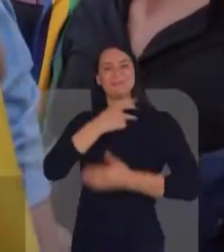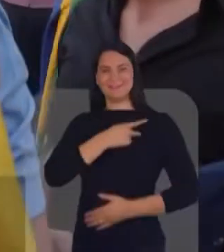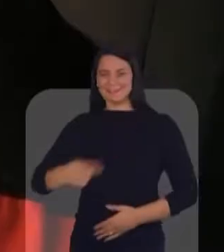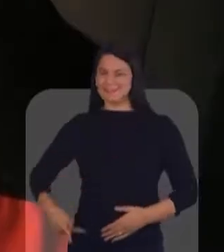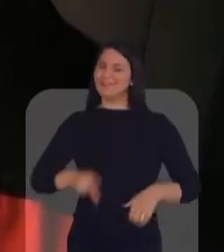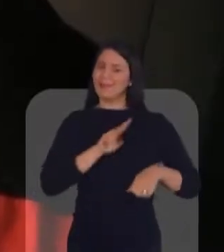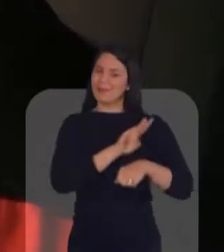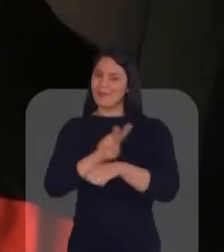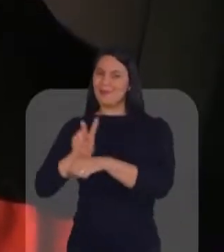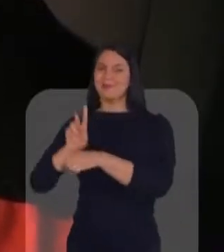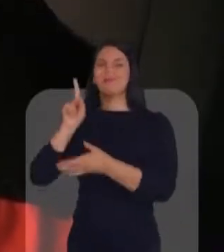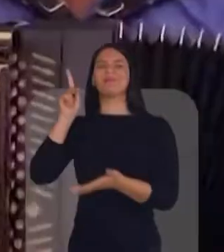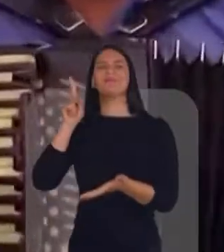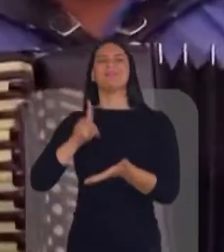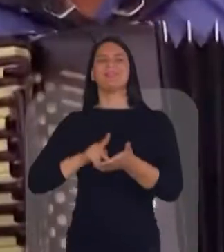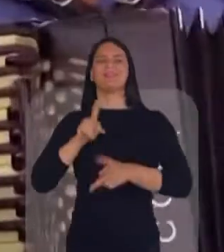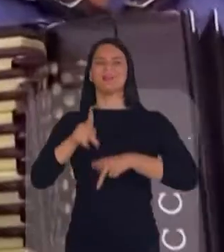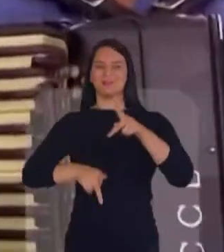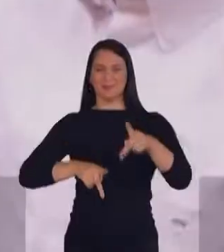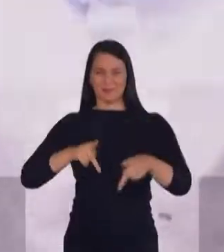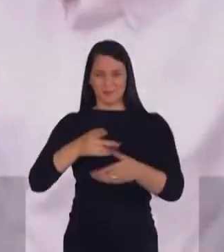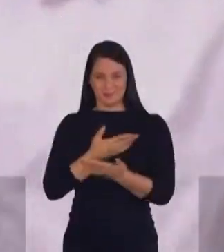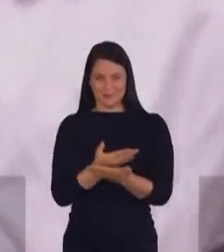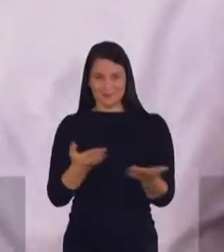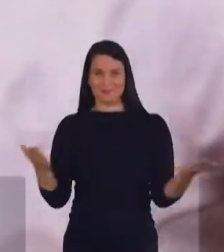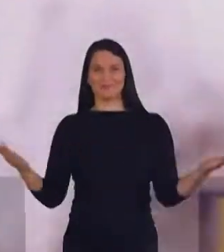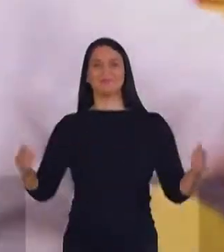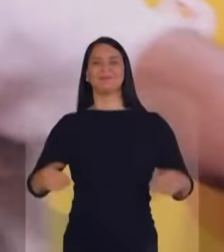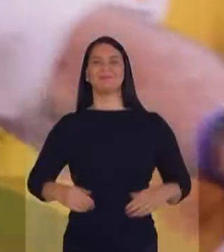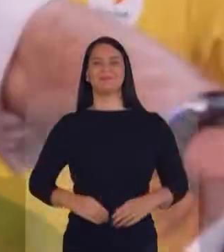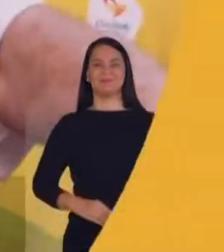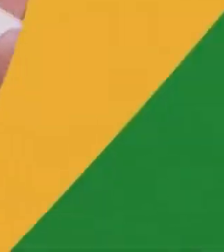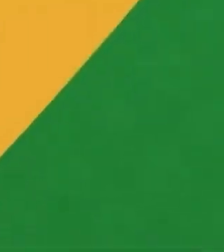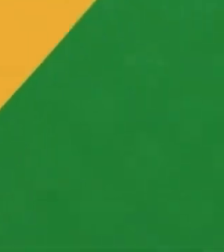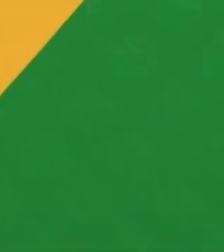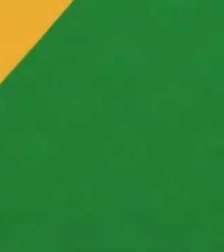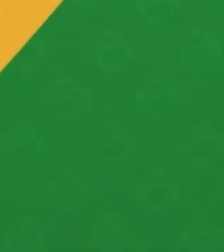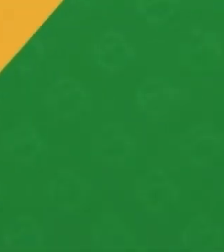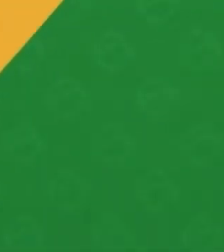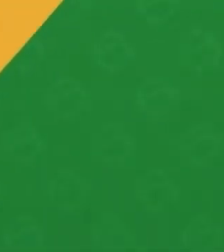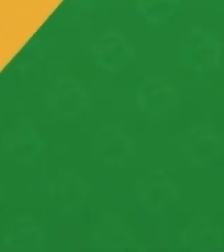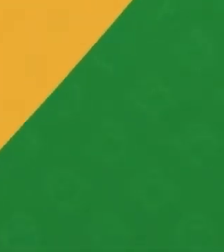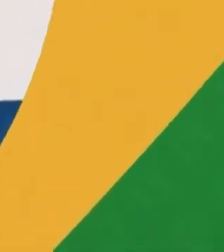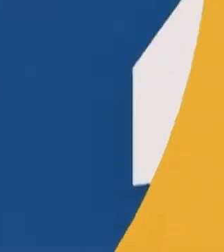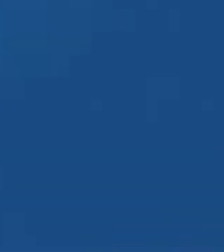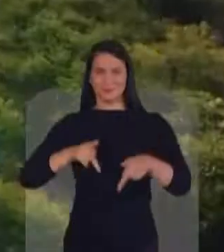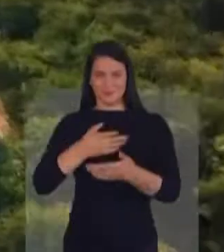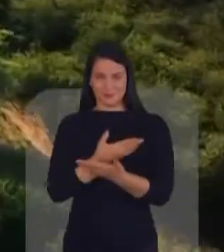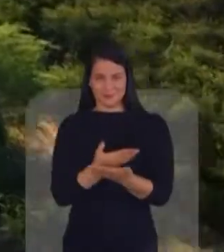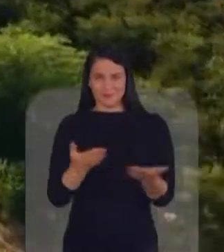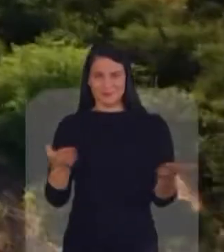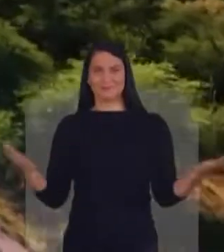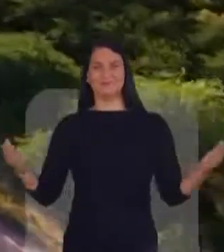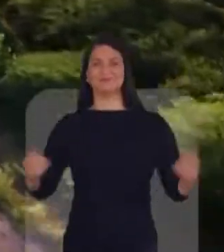os benefícios de um presidente que cuida de verdade da nossa gente.